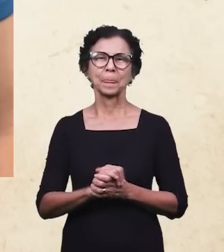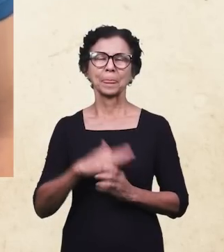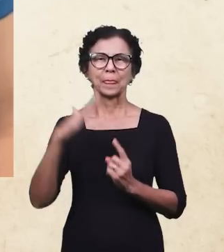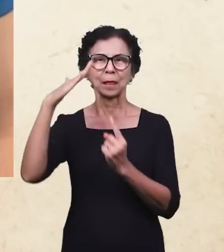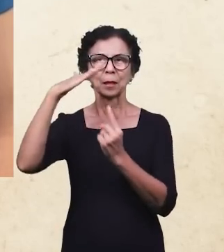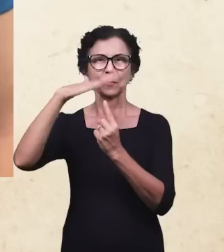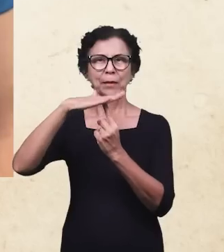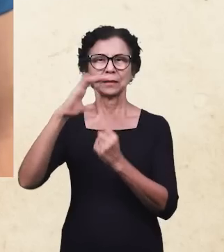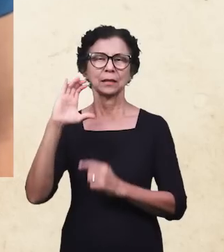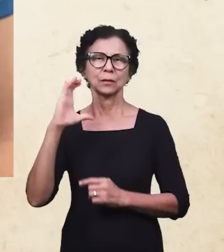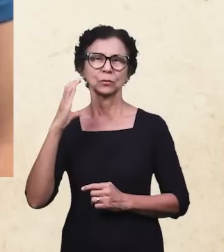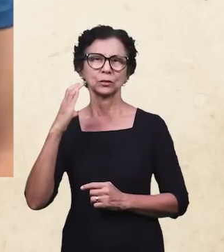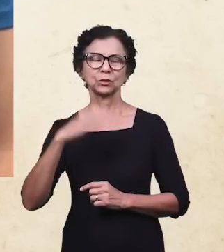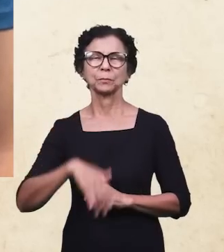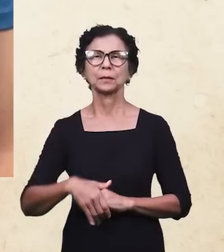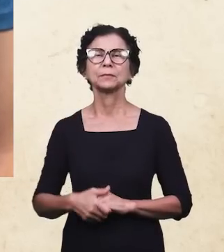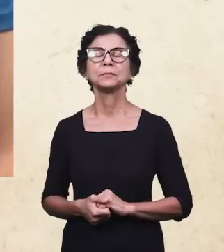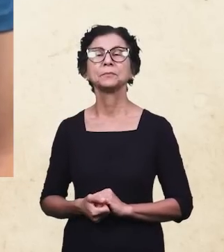pastor Adilson. A minha pergunta